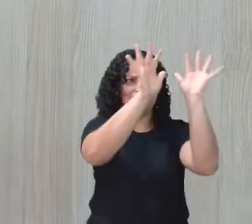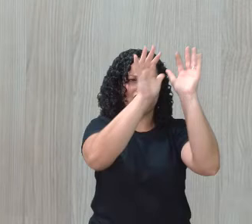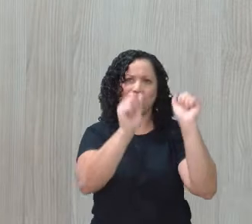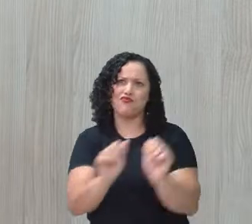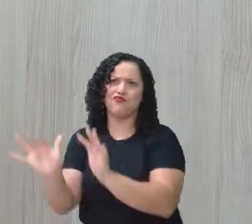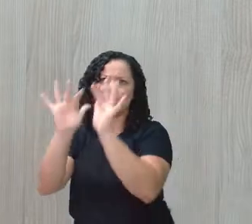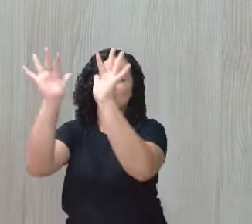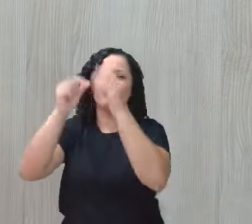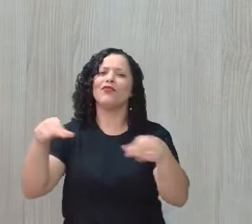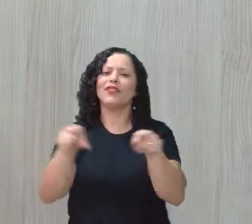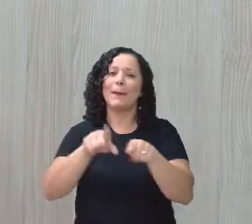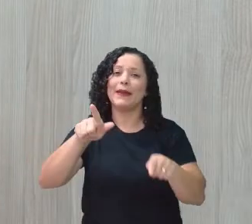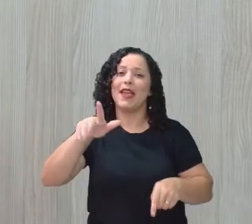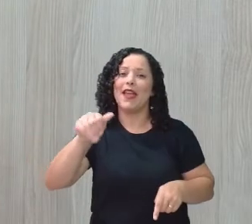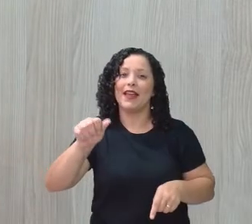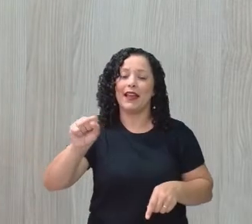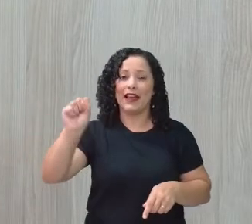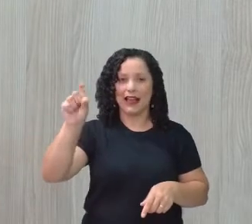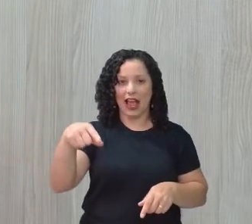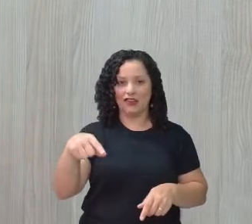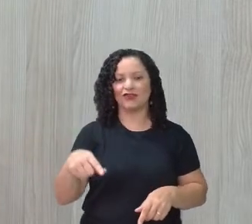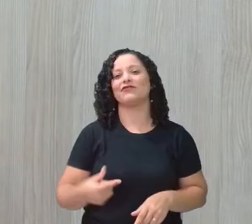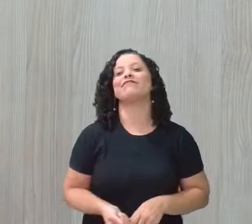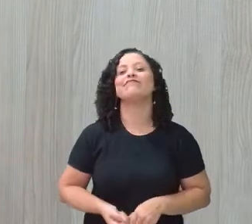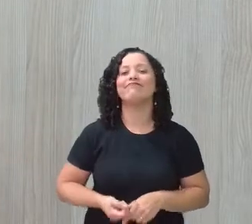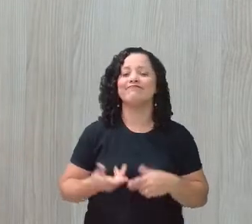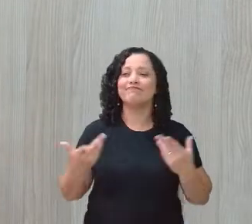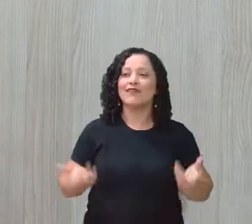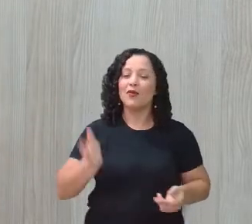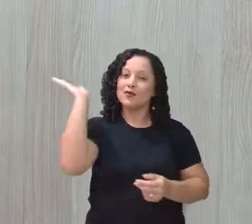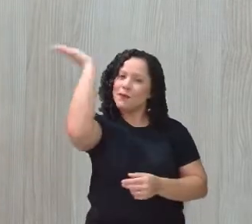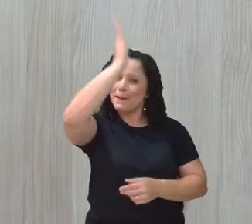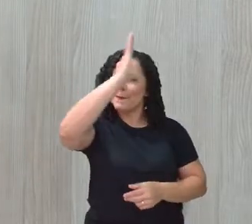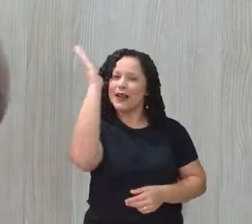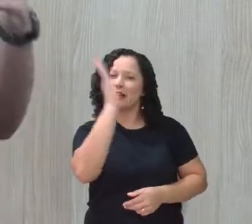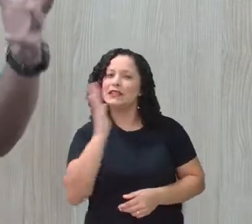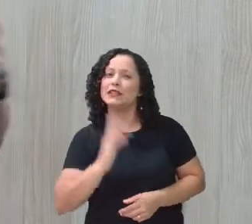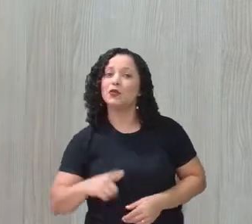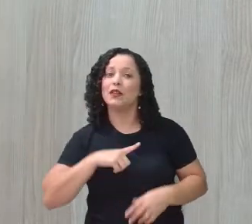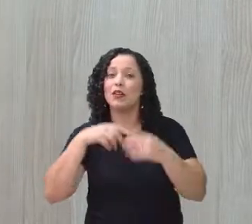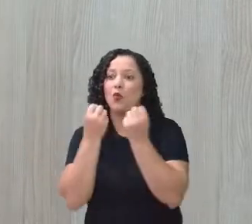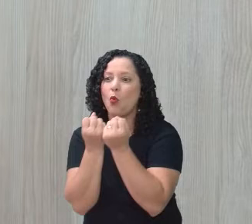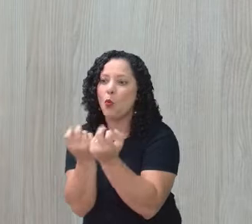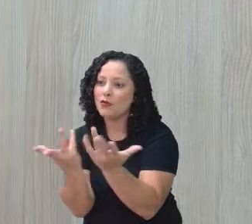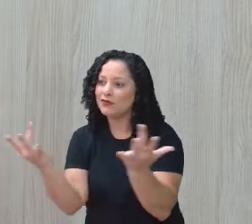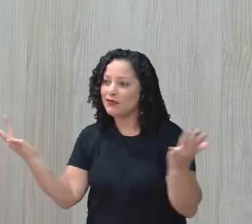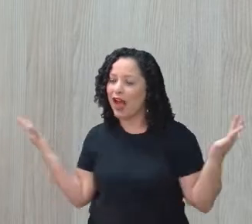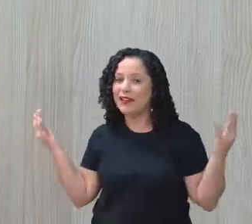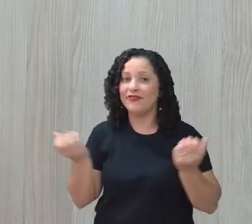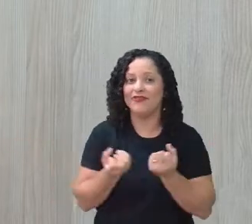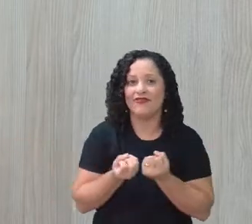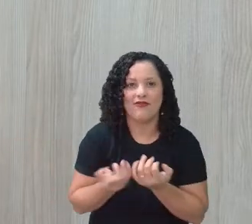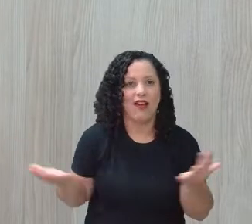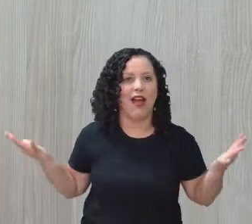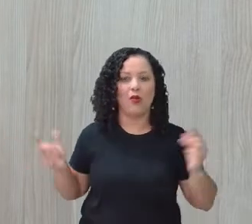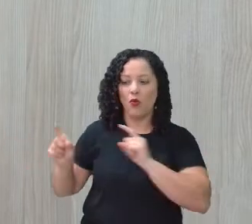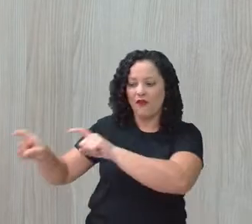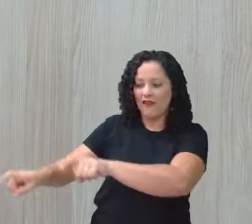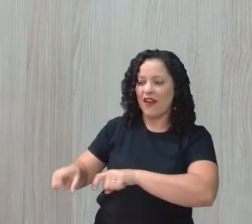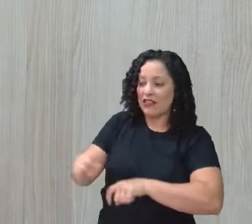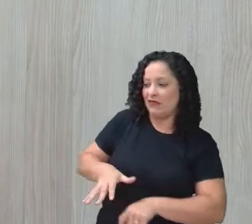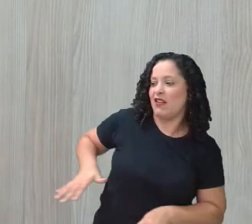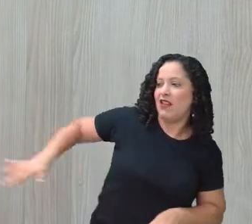de gás, né? Então, como o Brasil tem um grande rebanho bovino, né? Então chega